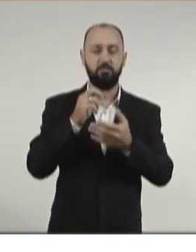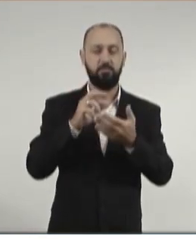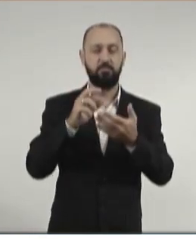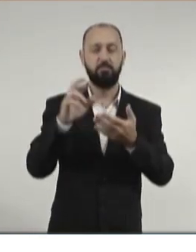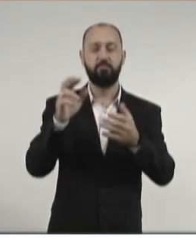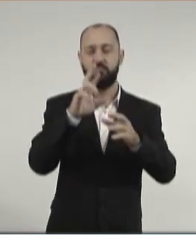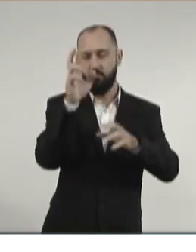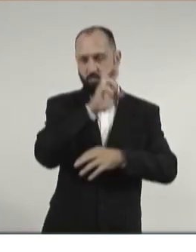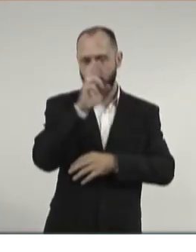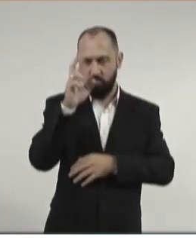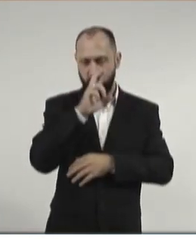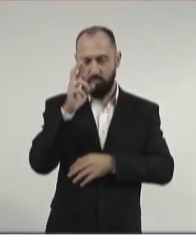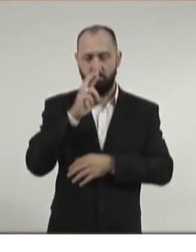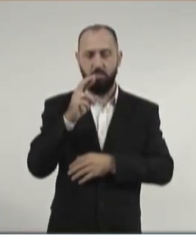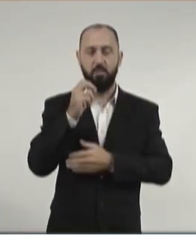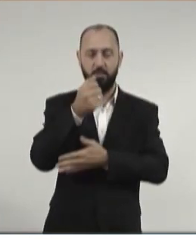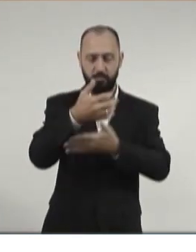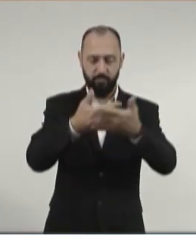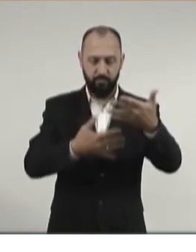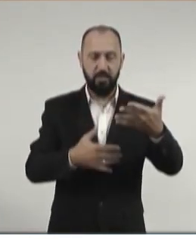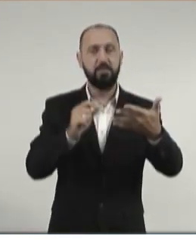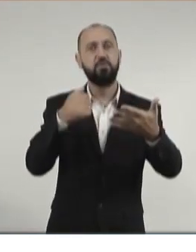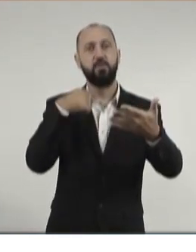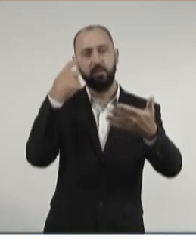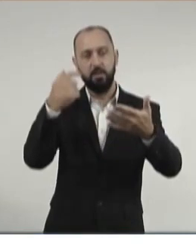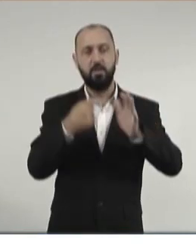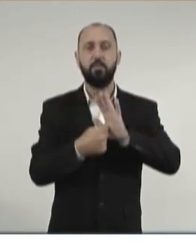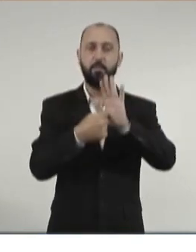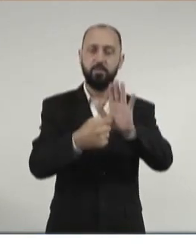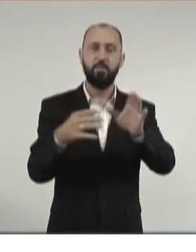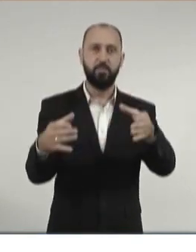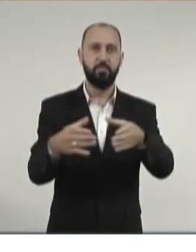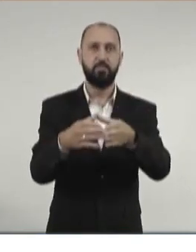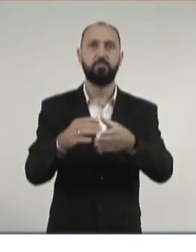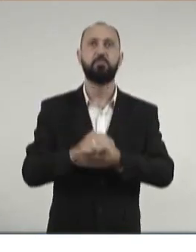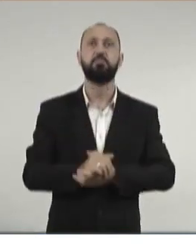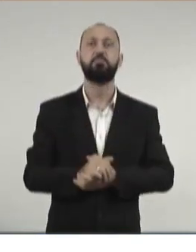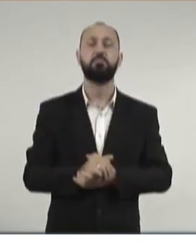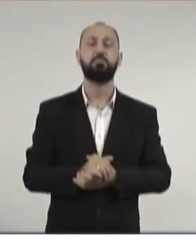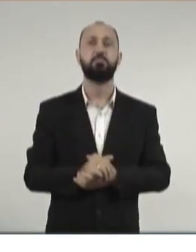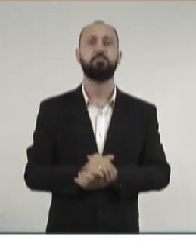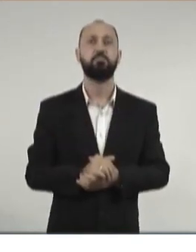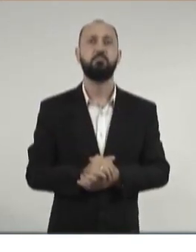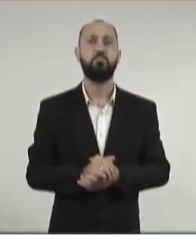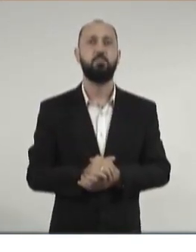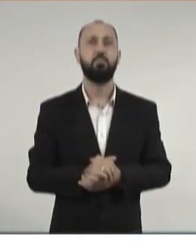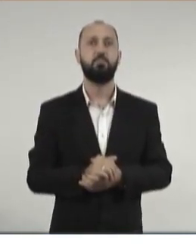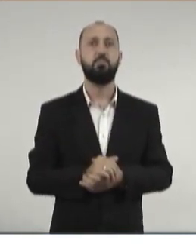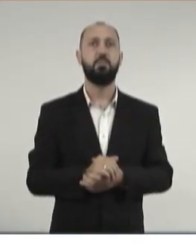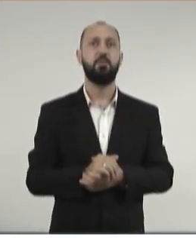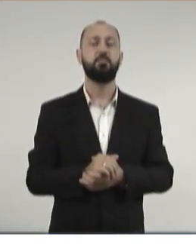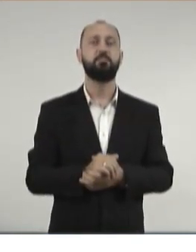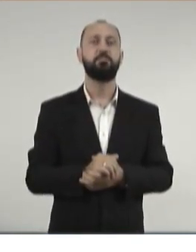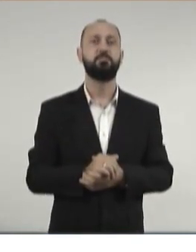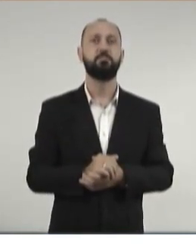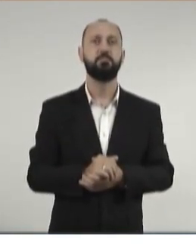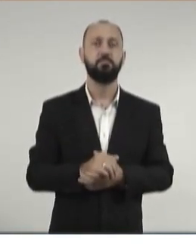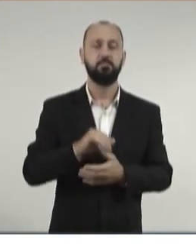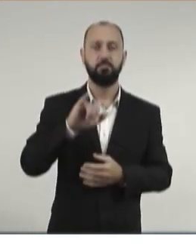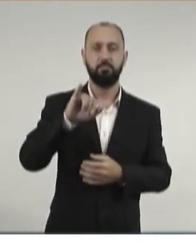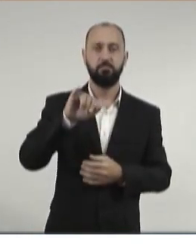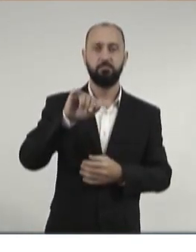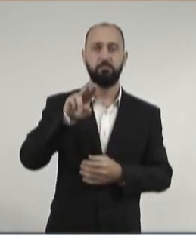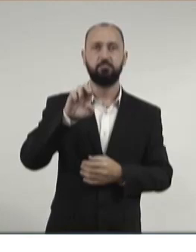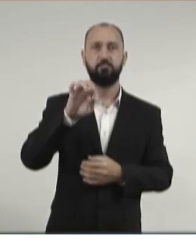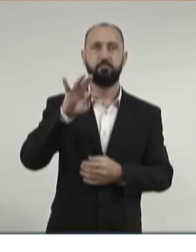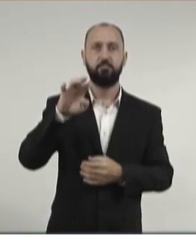a fiscalização, eu me comprometo a trazer aqui, caso seja interesse Excelente. Da comissão. Com certeza. Tá? Claro que é. No caso da senhora Ivete, que trouxe